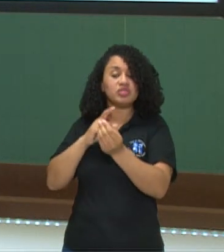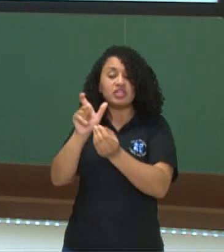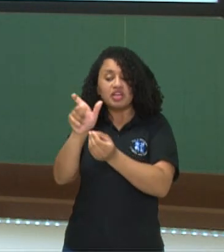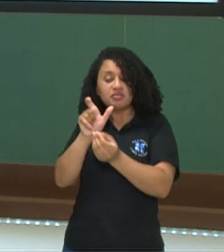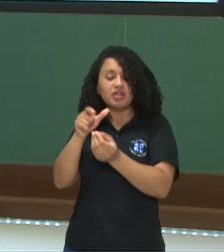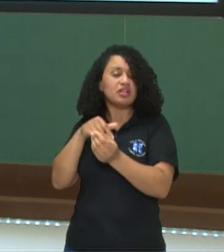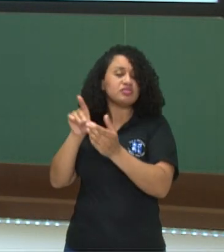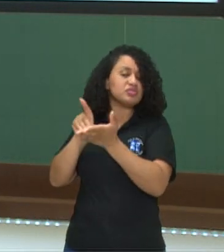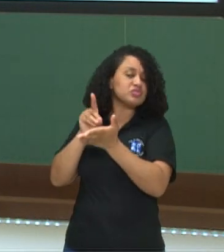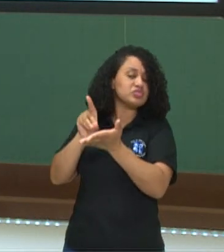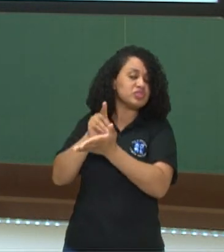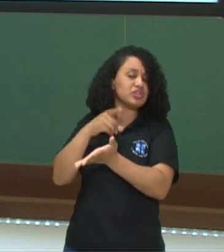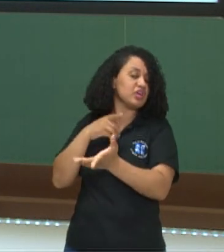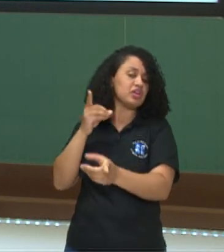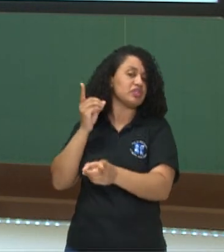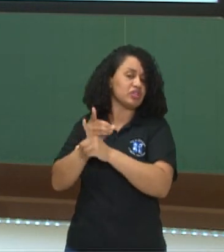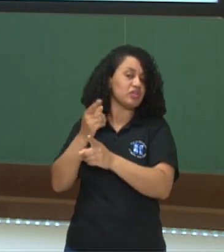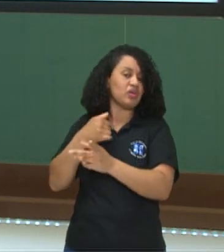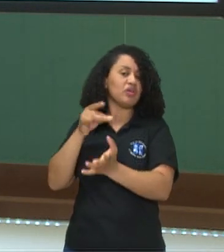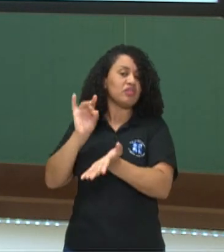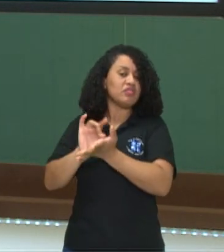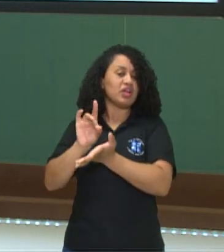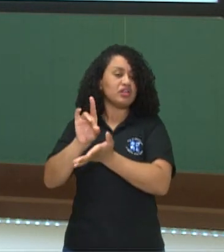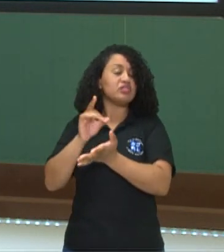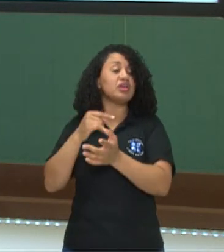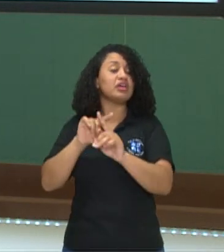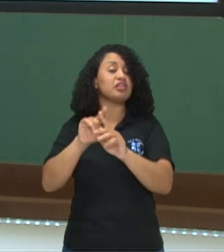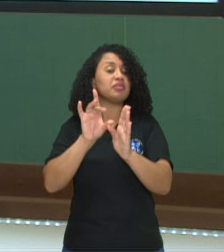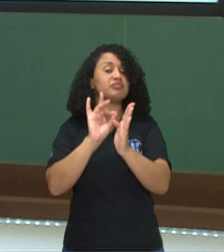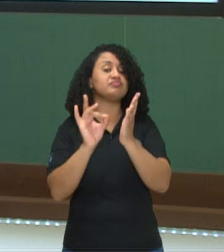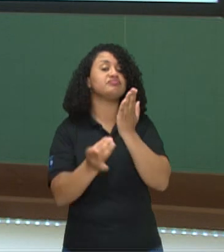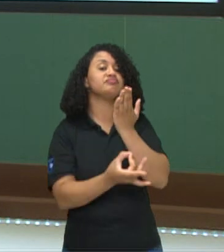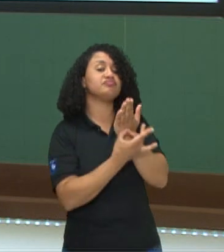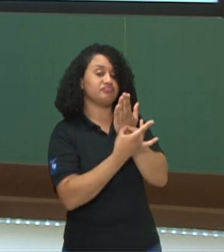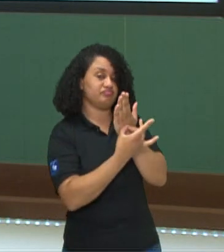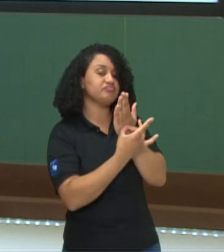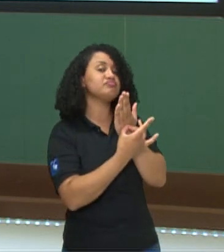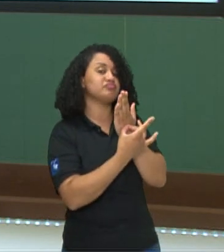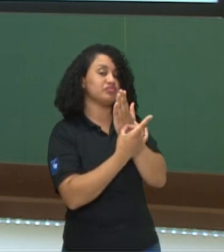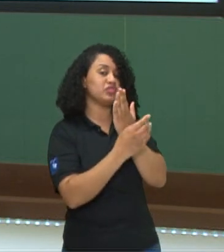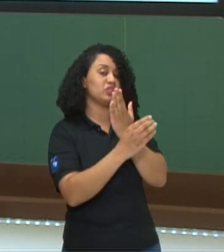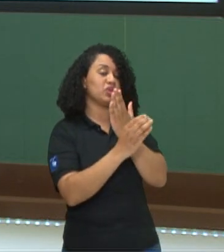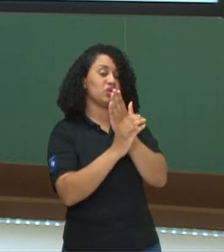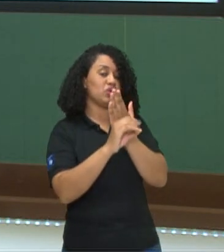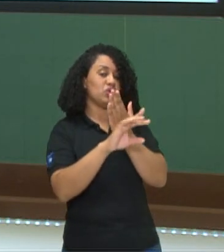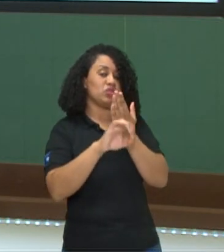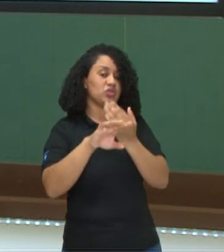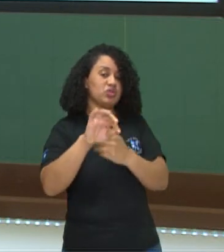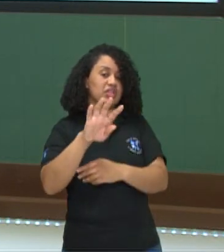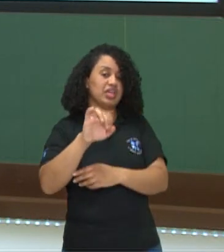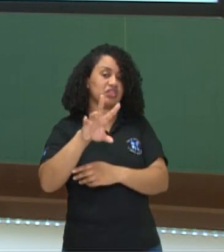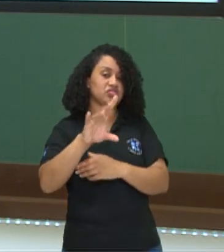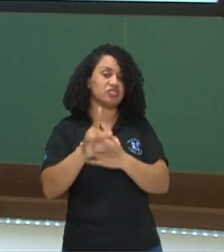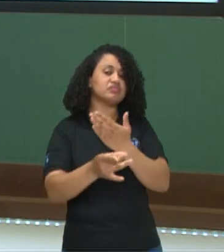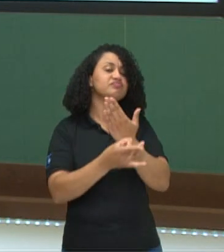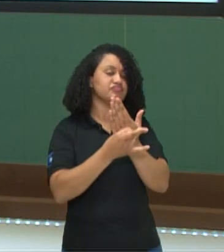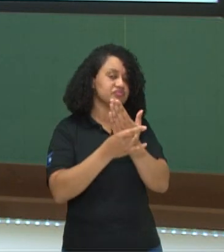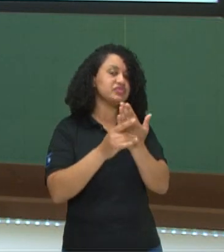dicionário, a linguagem, né, literal, e a figurada, que é a mesma coisa que conotativa, é diferente do uso